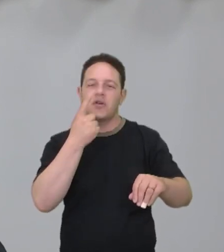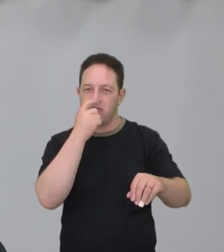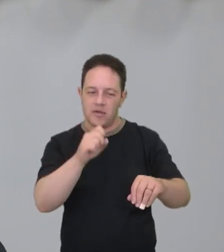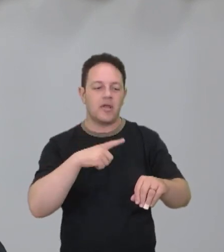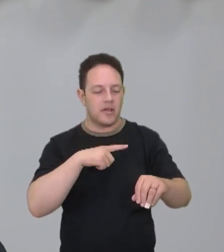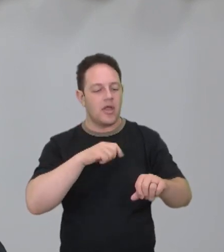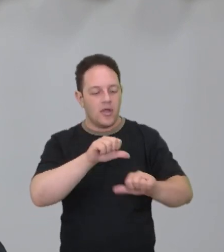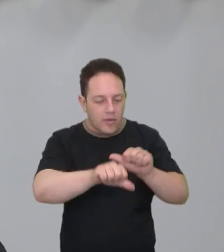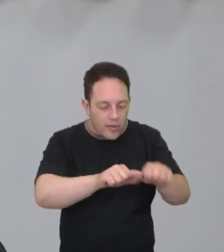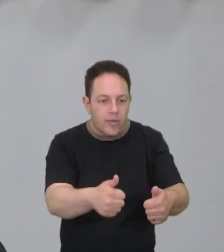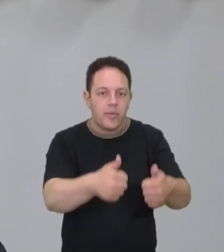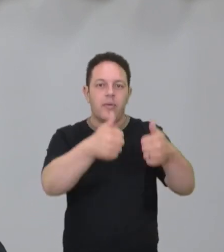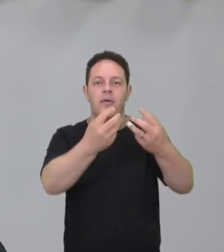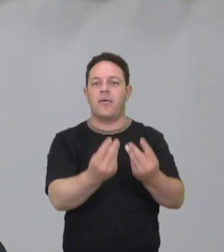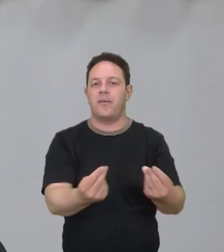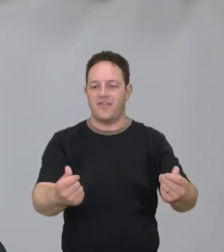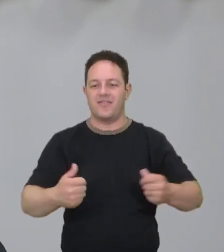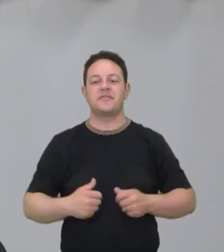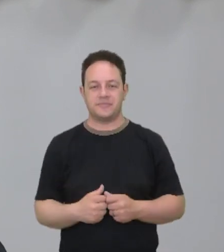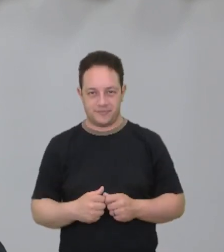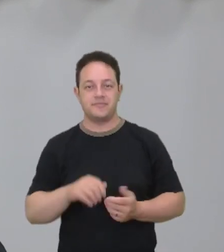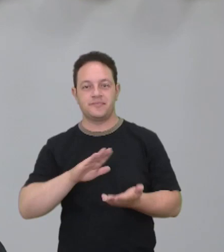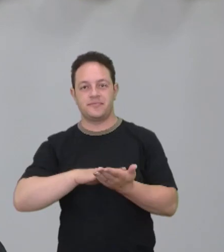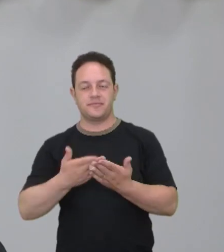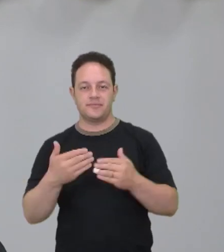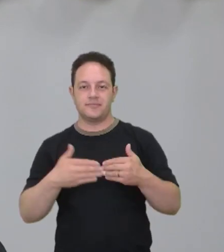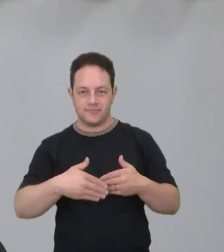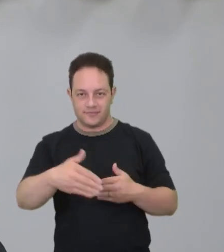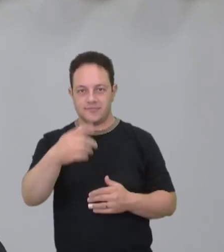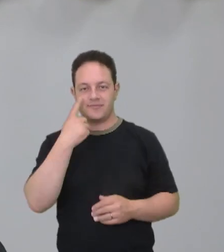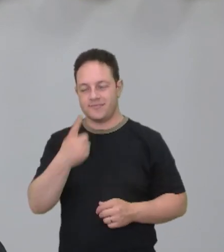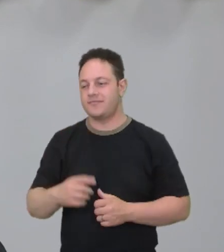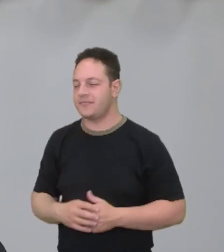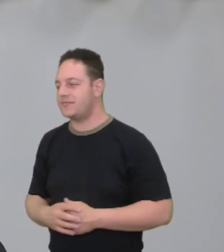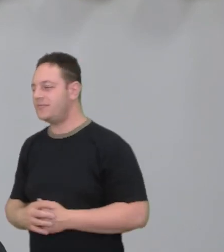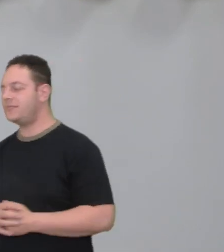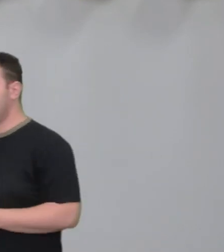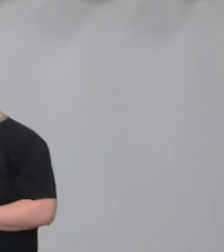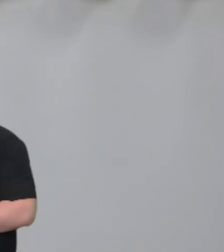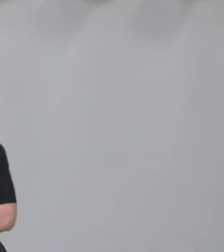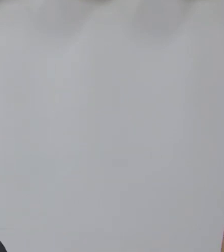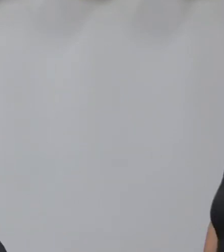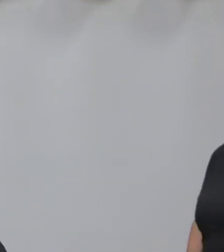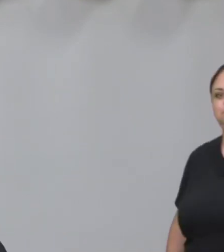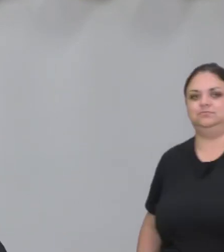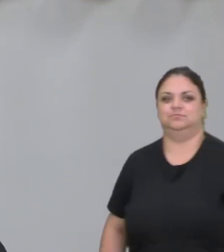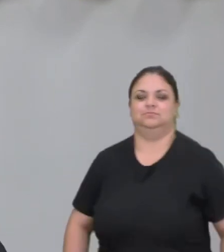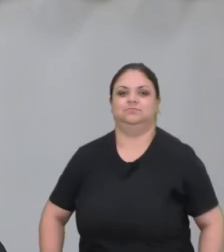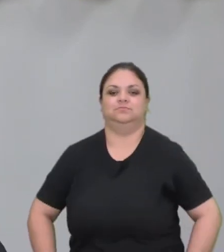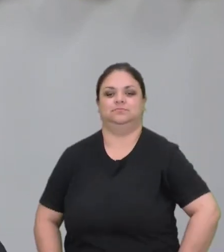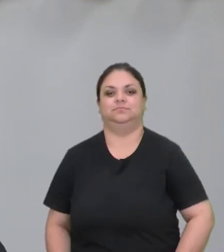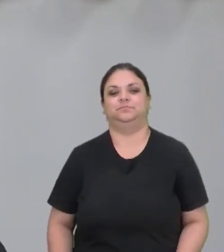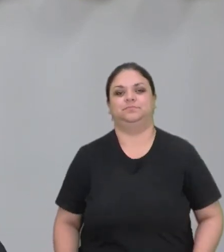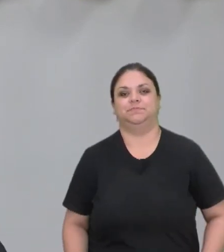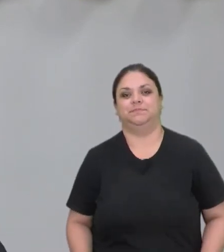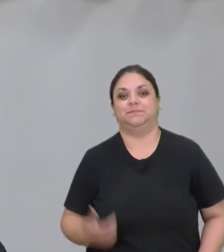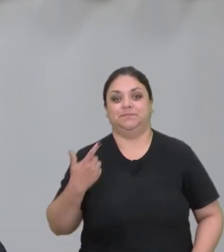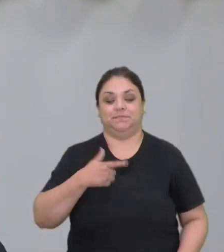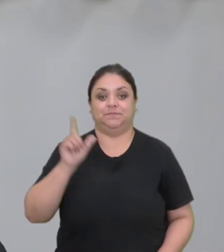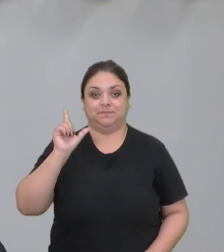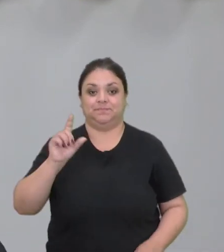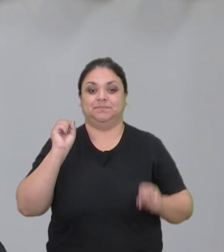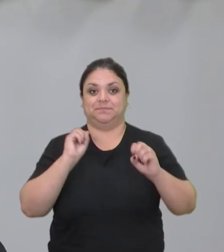metais tóxicos. E a partir daí, na nossa outra aula, onde a gente ainda estava falando, né, a respeito aí